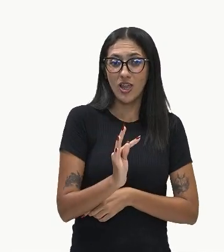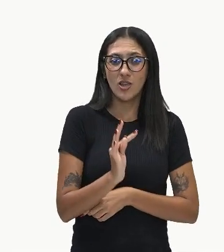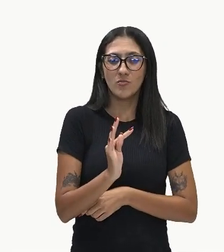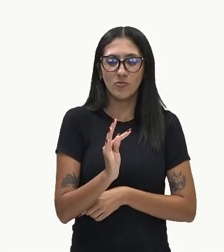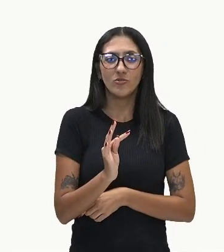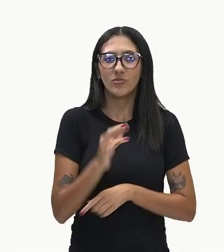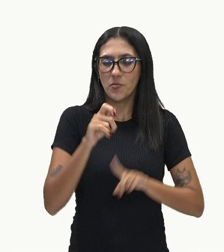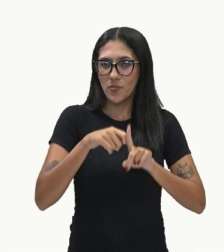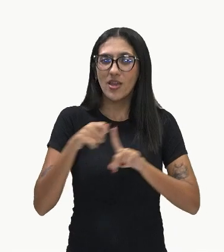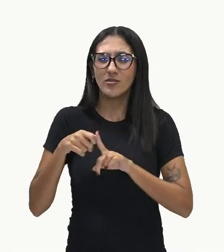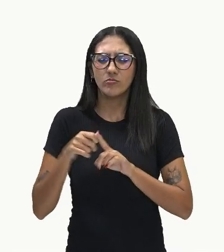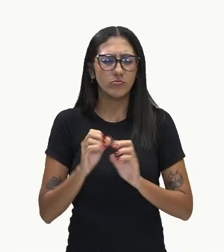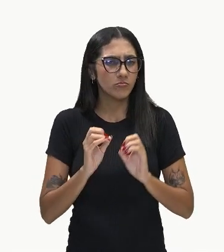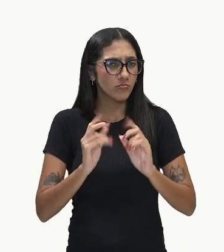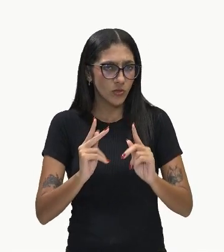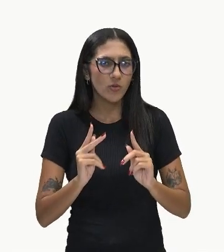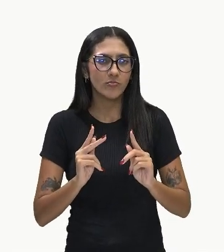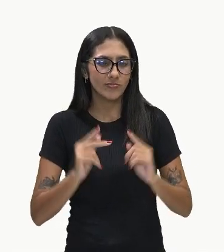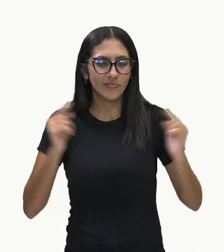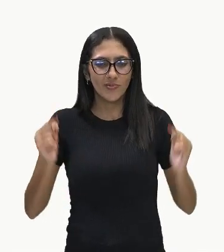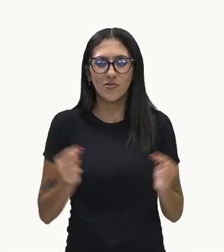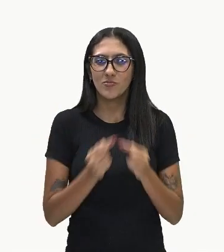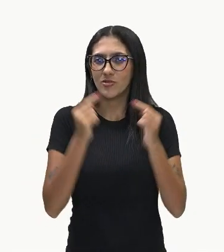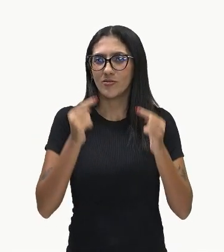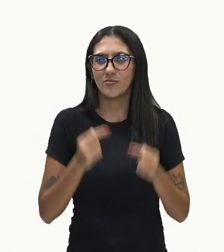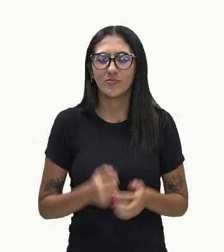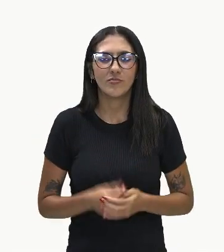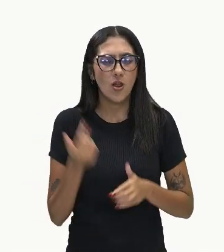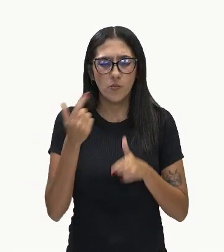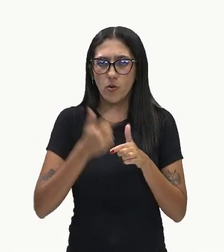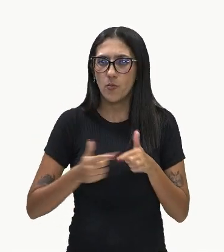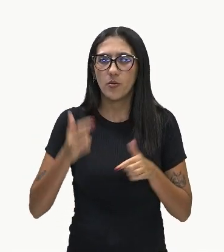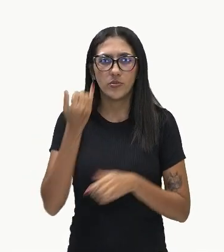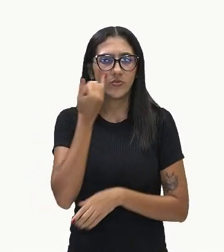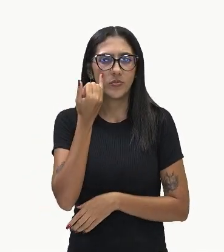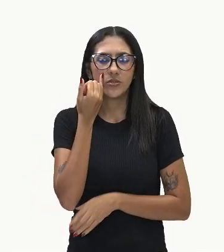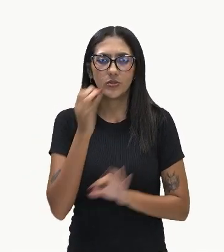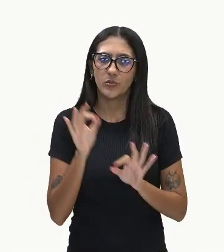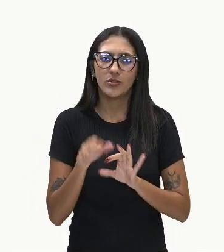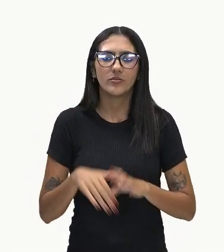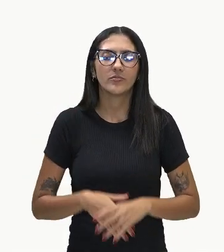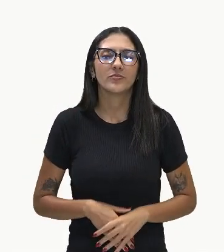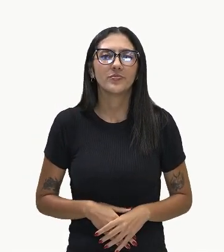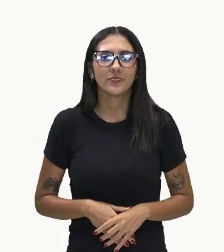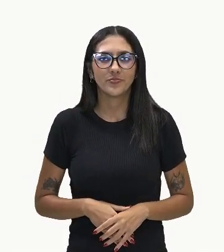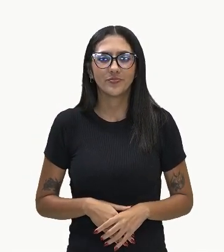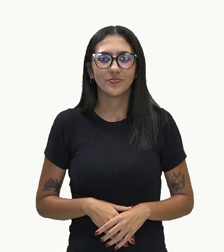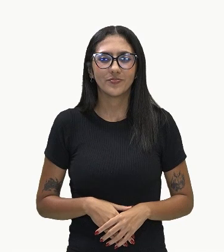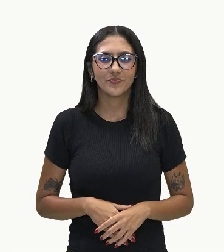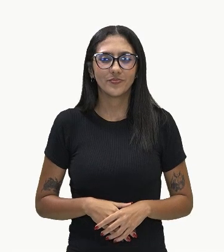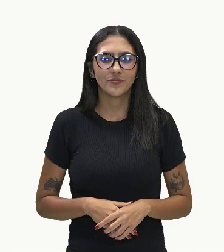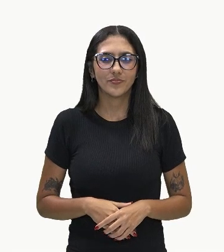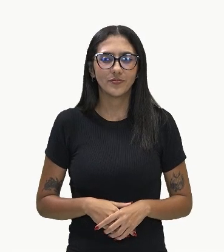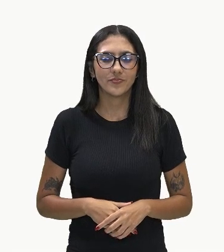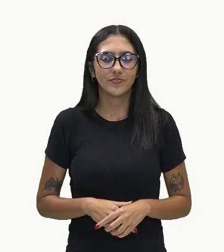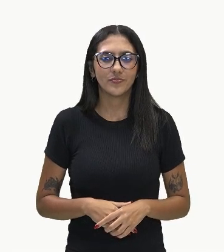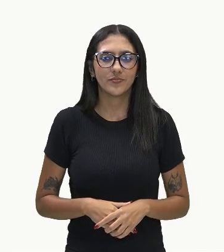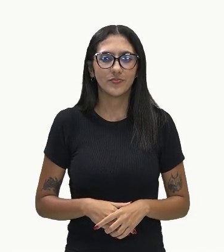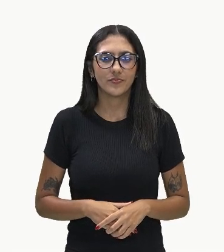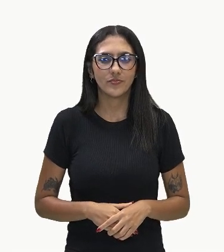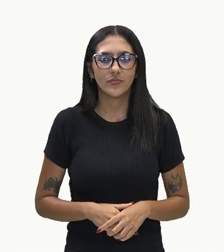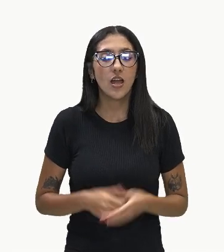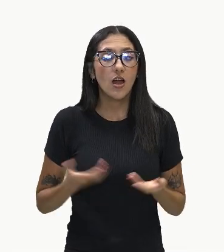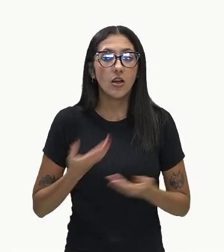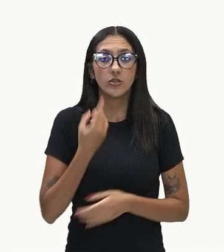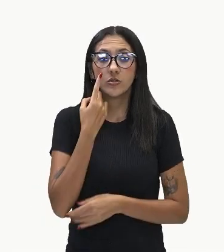ok, certo? Sem problemas nenhum. Então, sendo assim, vamos aí